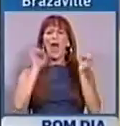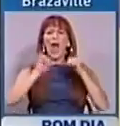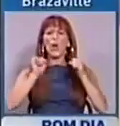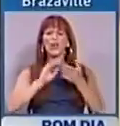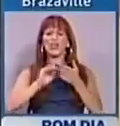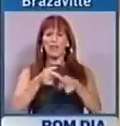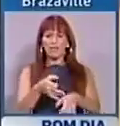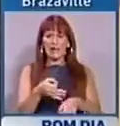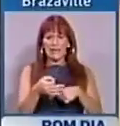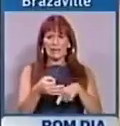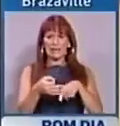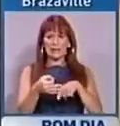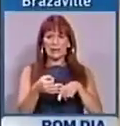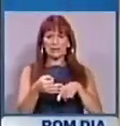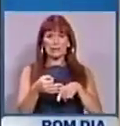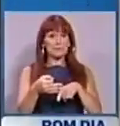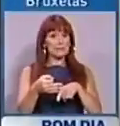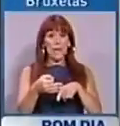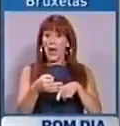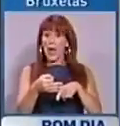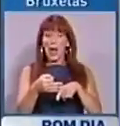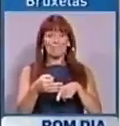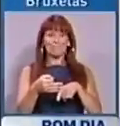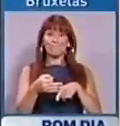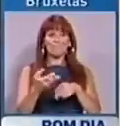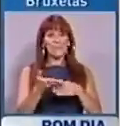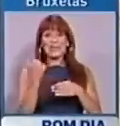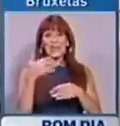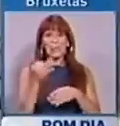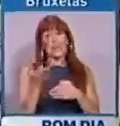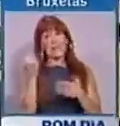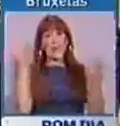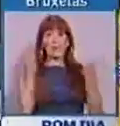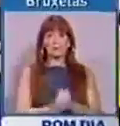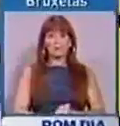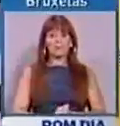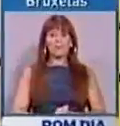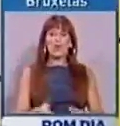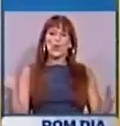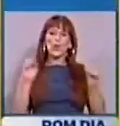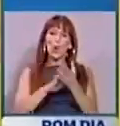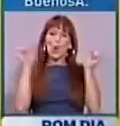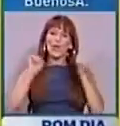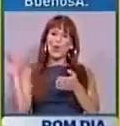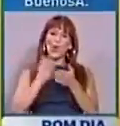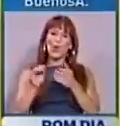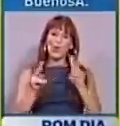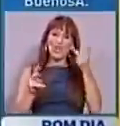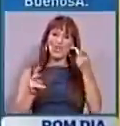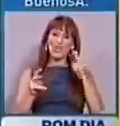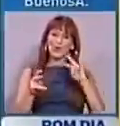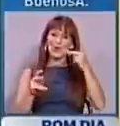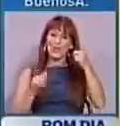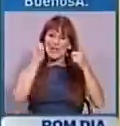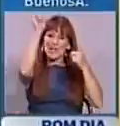leva? Agora já não leva, pois é, vai tirar um P, é isso. Pelo novo acordo ortográfico, as duas grafias